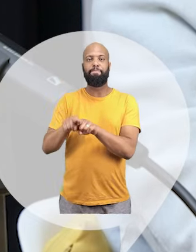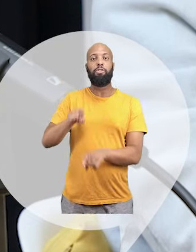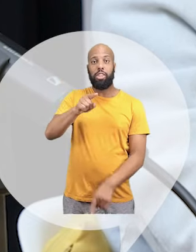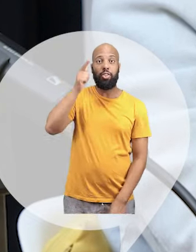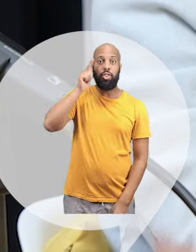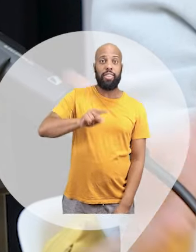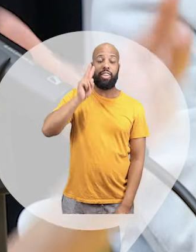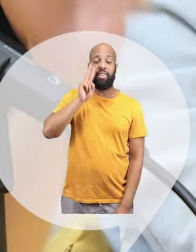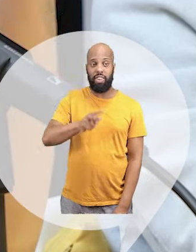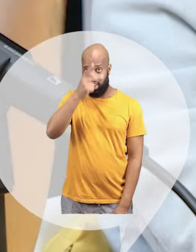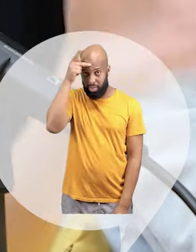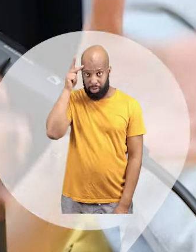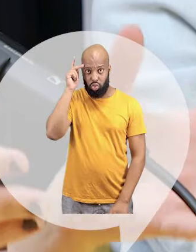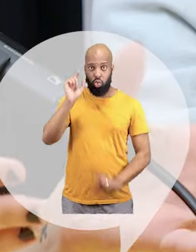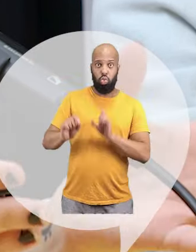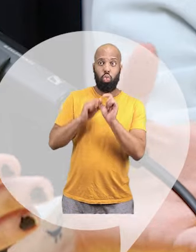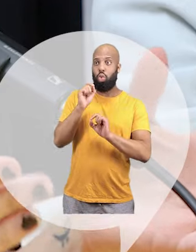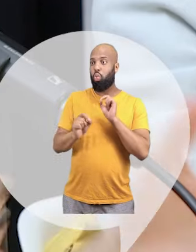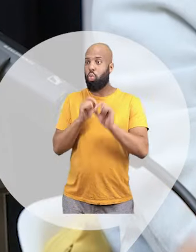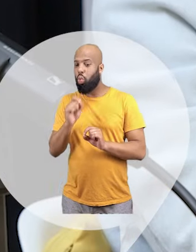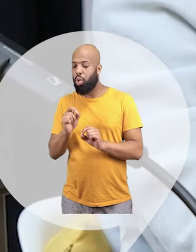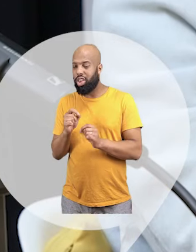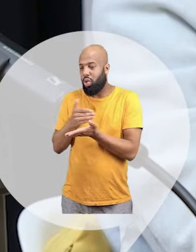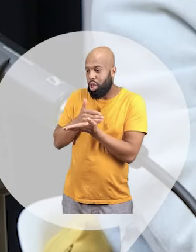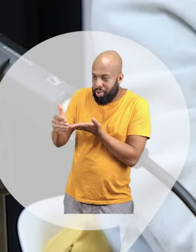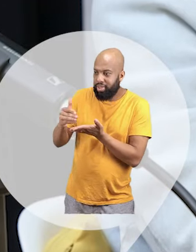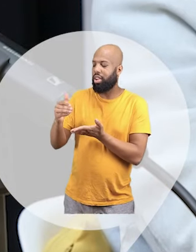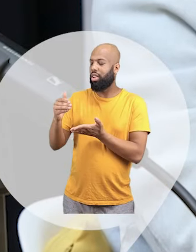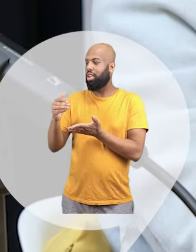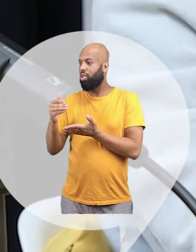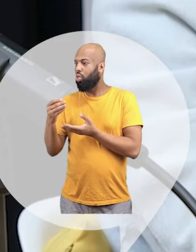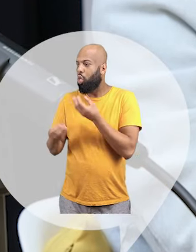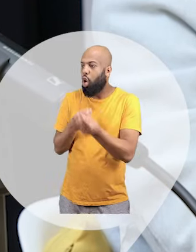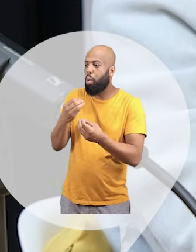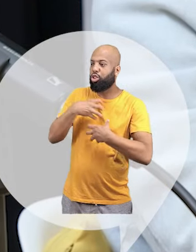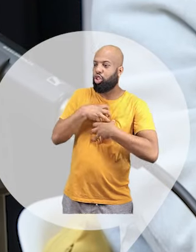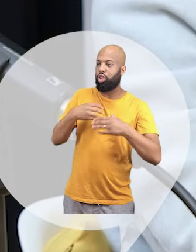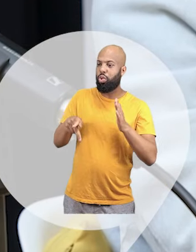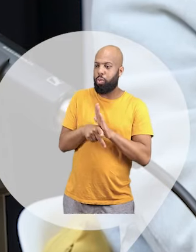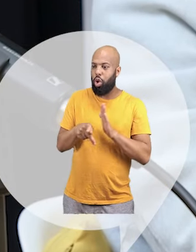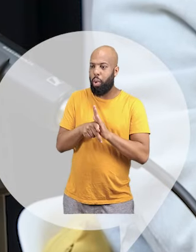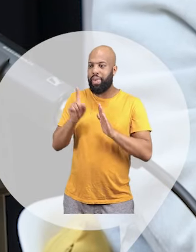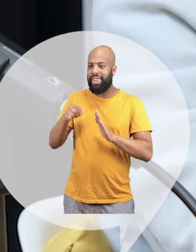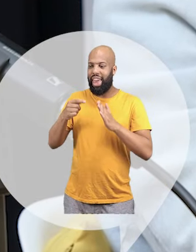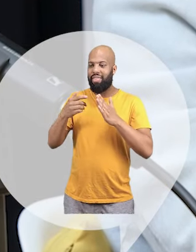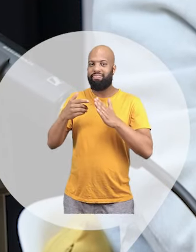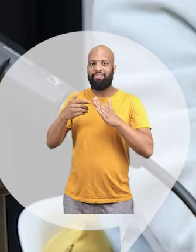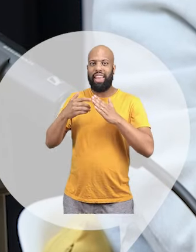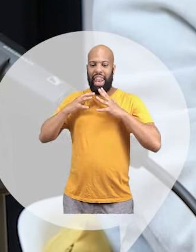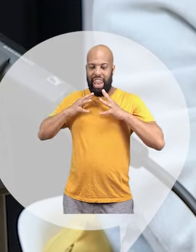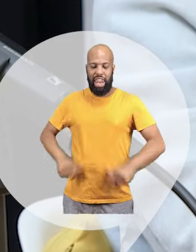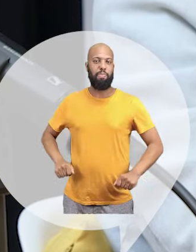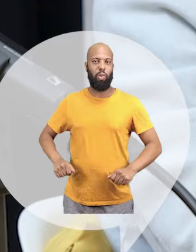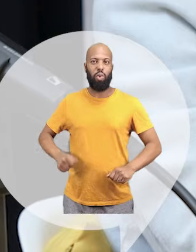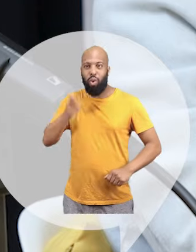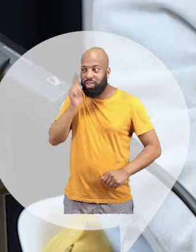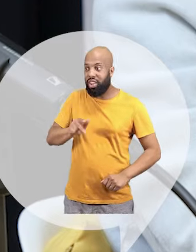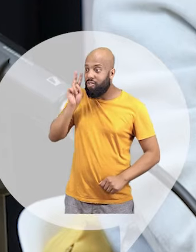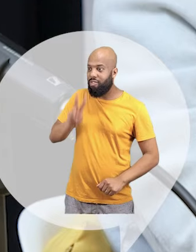verdade de você conseguir ver a pessoa crua ali né isso acaba criando uma conexão mas também outros fatores que acabam